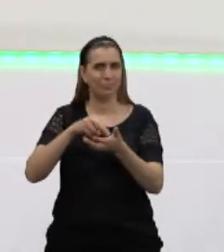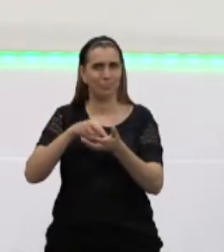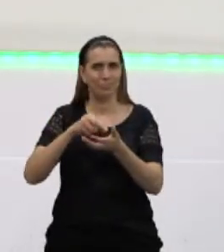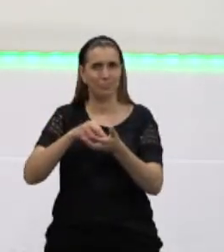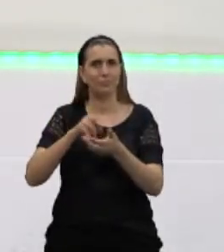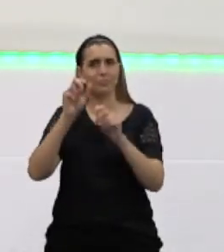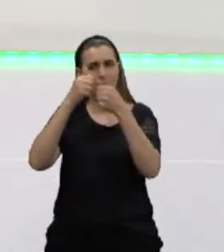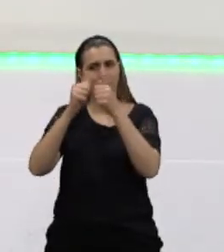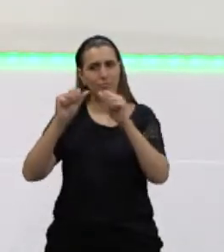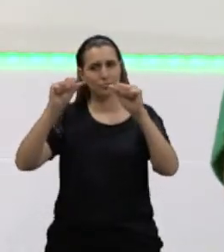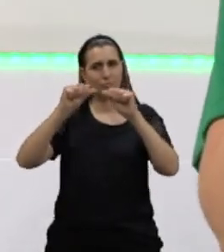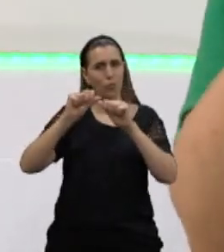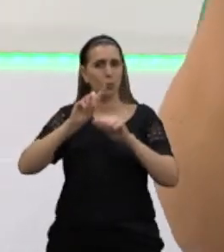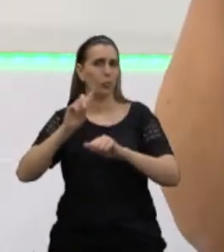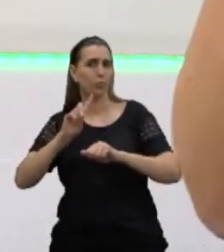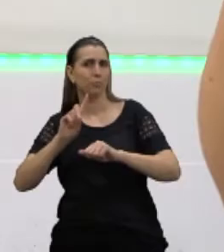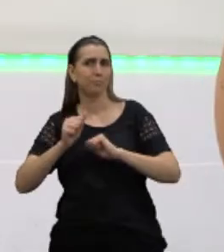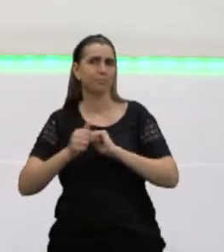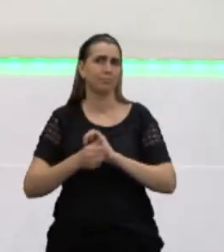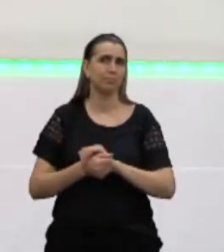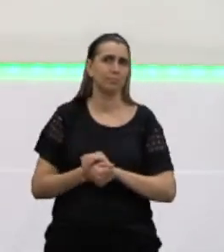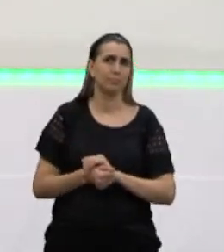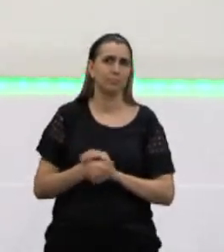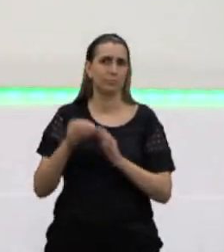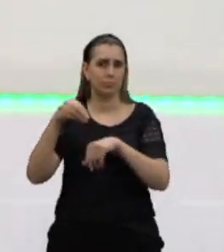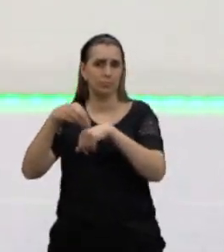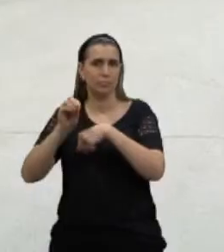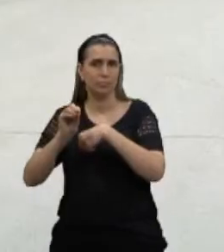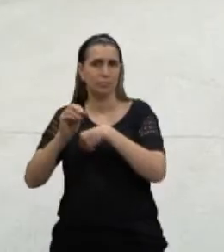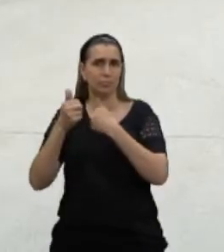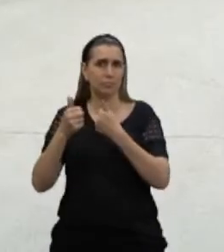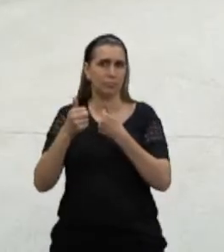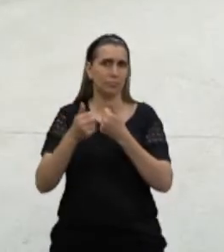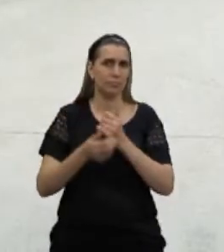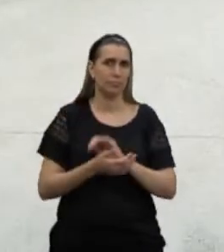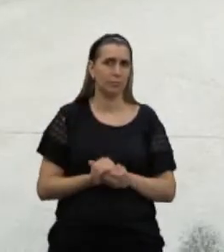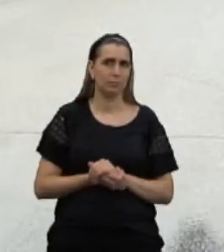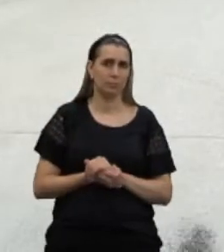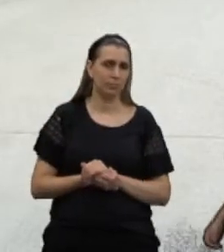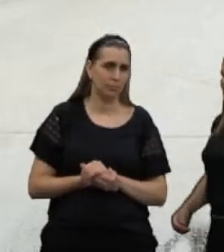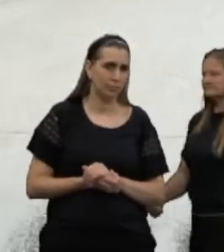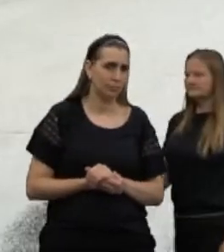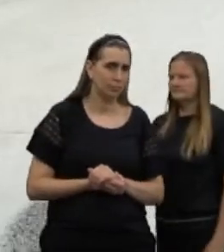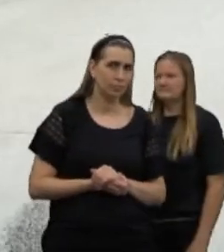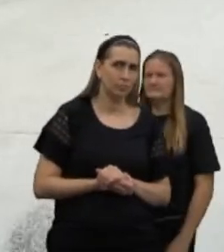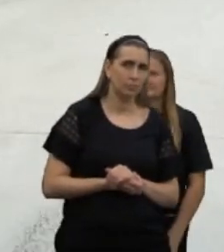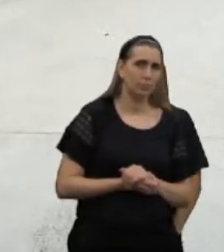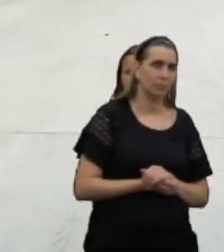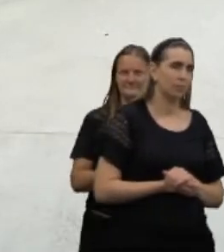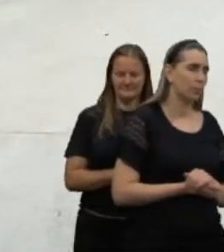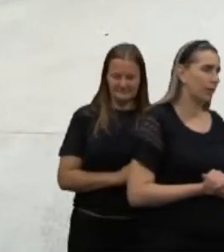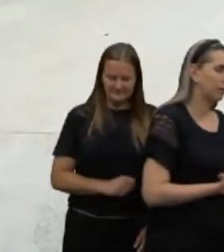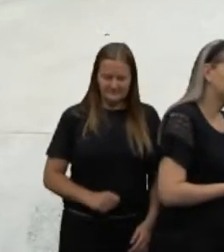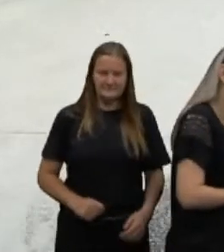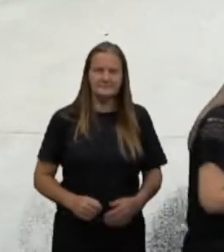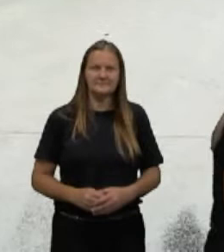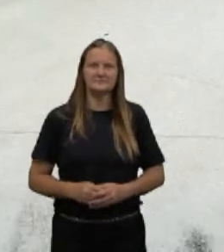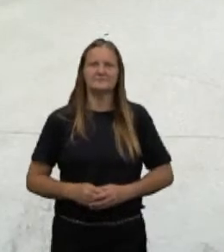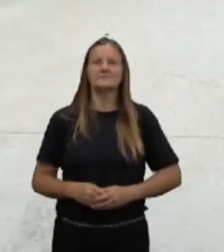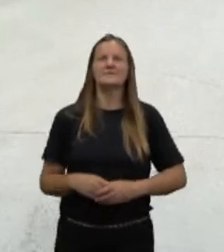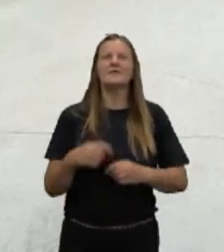é uma figura simétrica ou não. Então, já saiu aqui uma sugestão até de uma atividade. Aí, ó. Tá? Então, aqui algumas